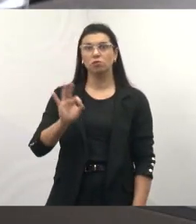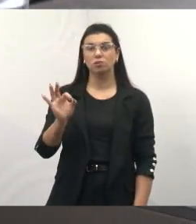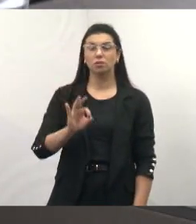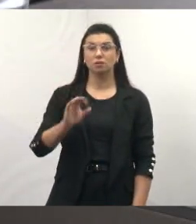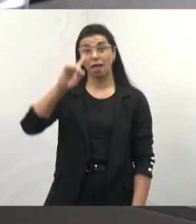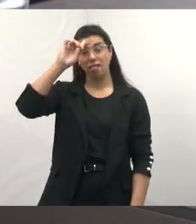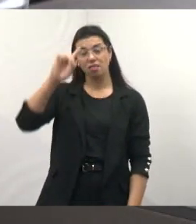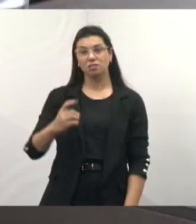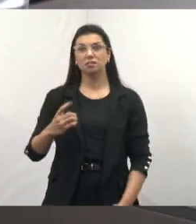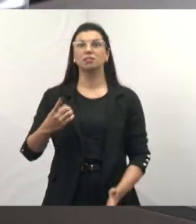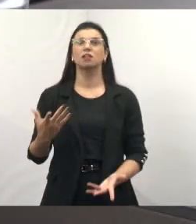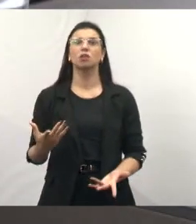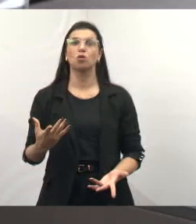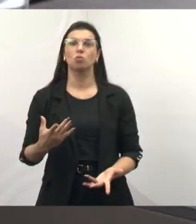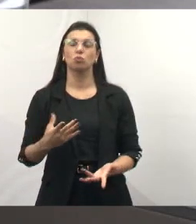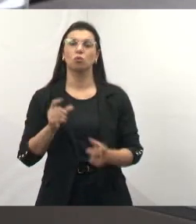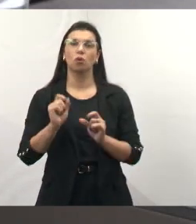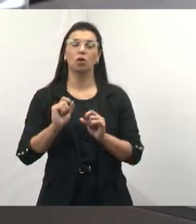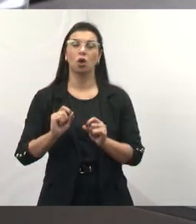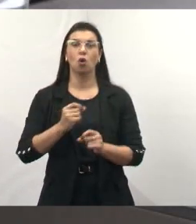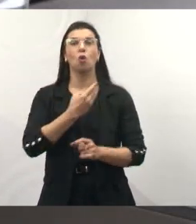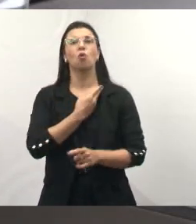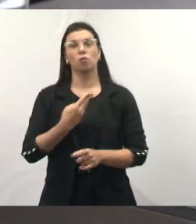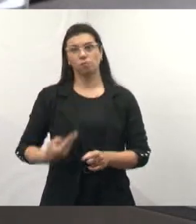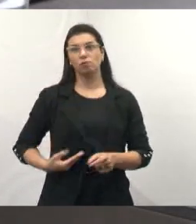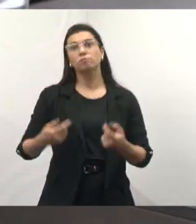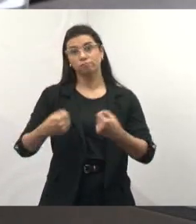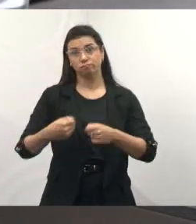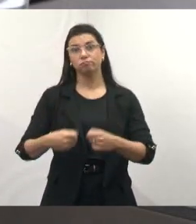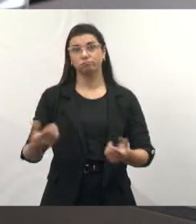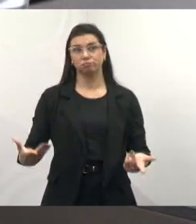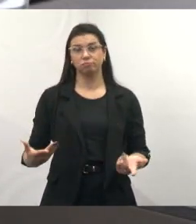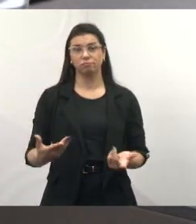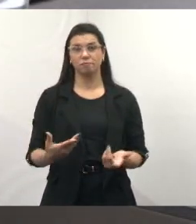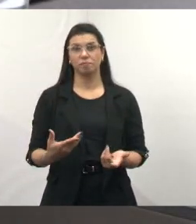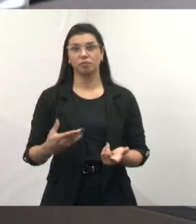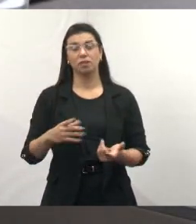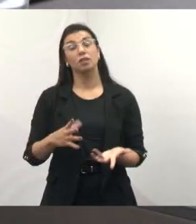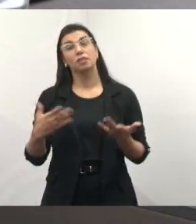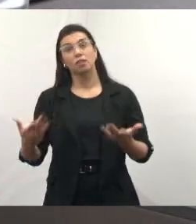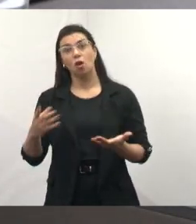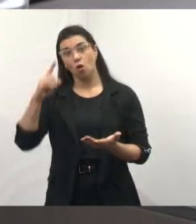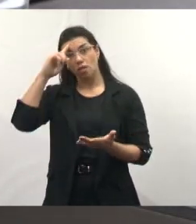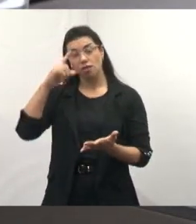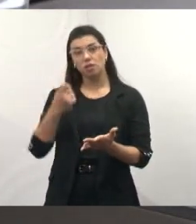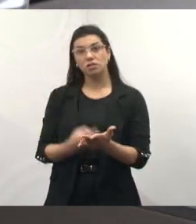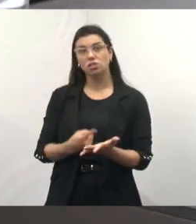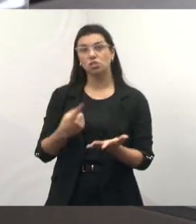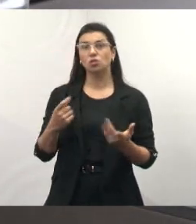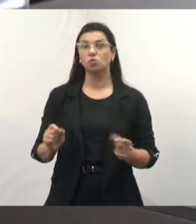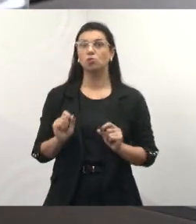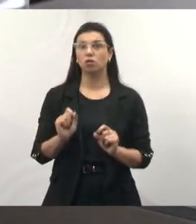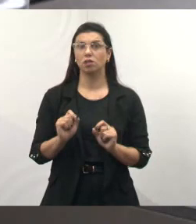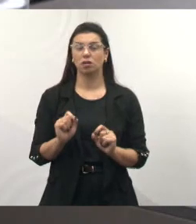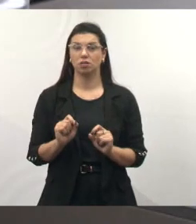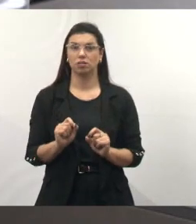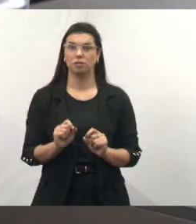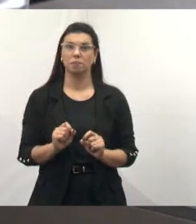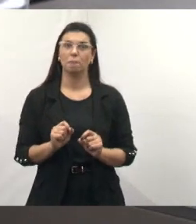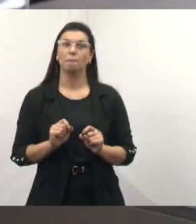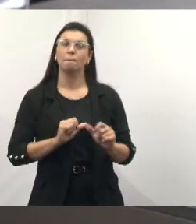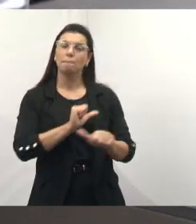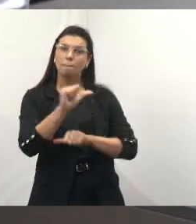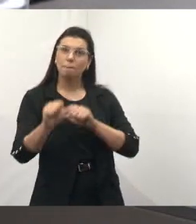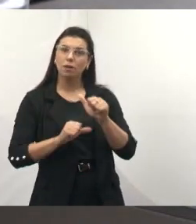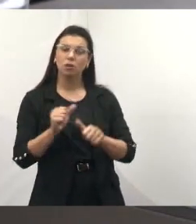governo. Então, foi-se decidido investir em melhorar a infraestrutura